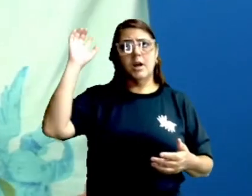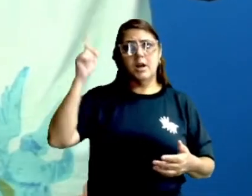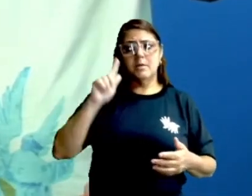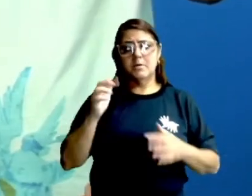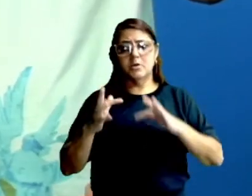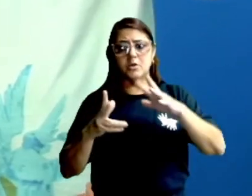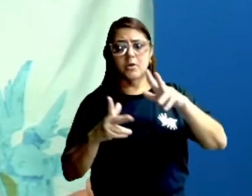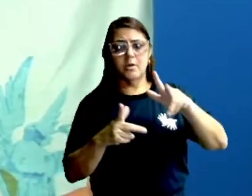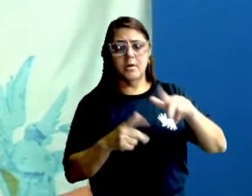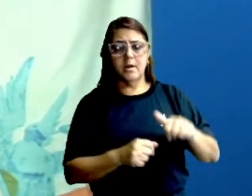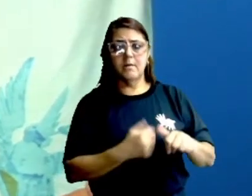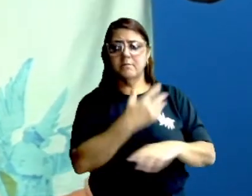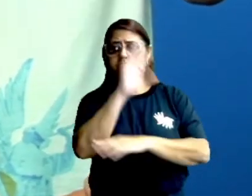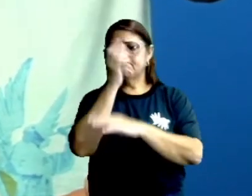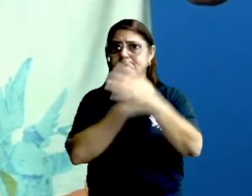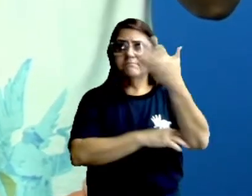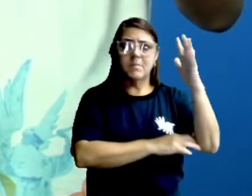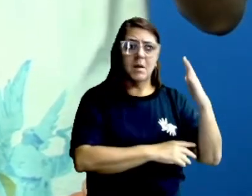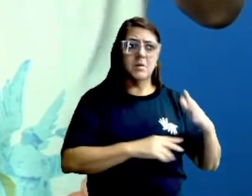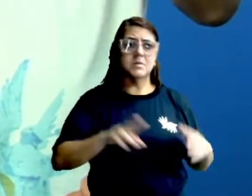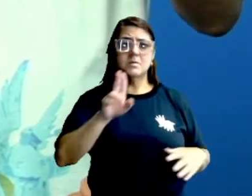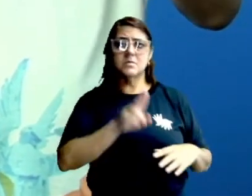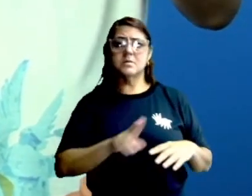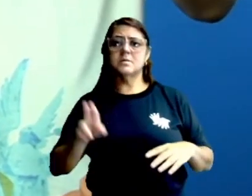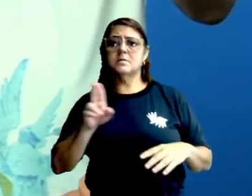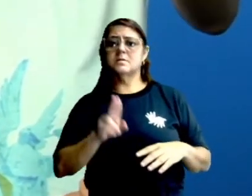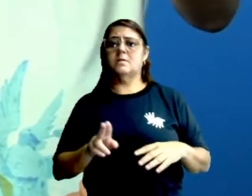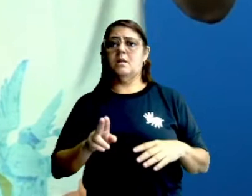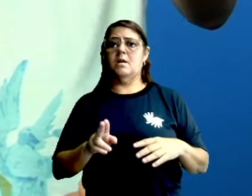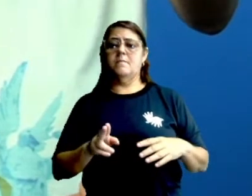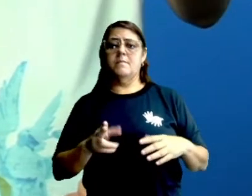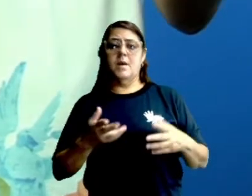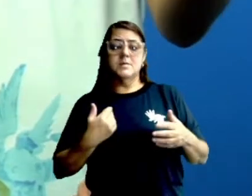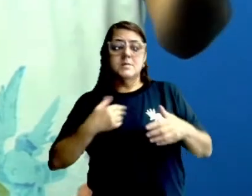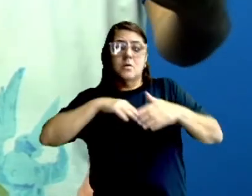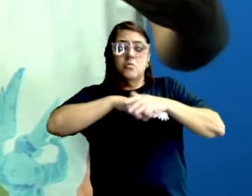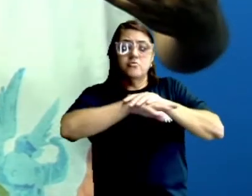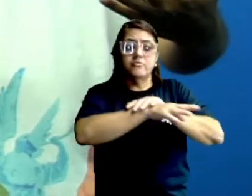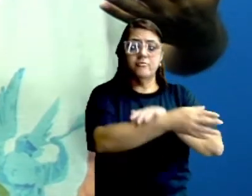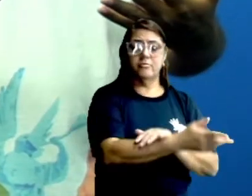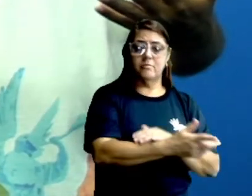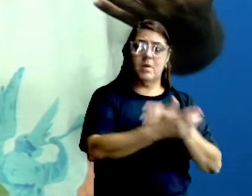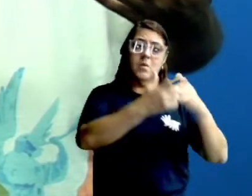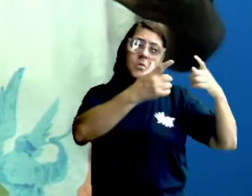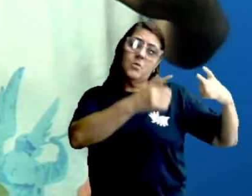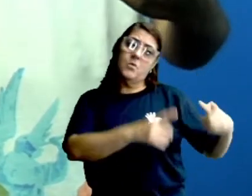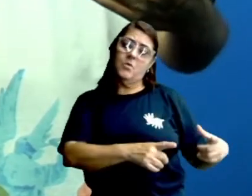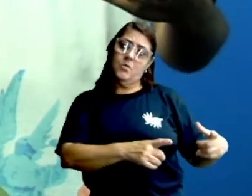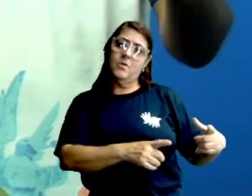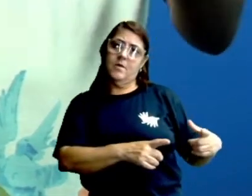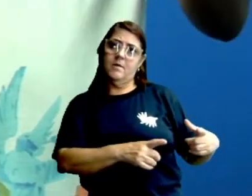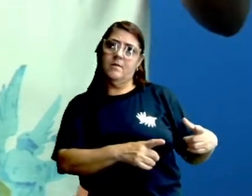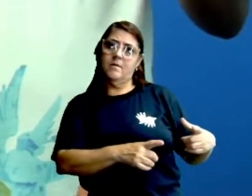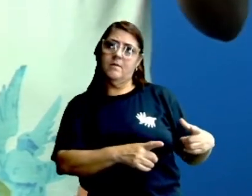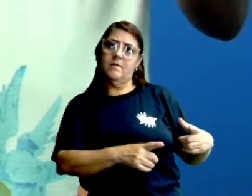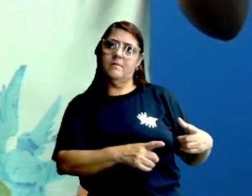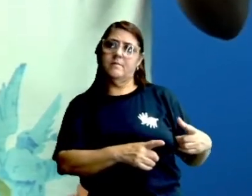geográficas e ecológicas, serviram para que eles pudessem se adaptar ao ambiente em que eles estavam,